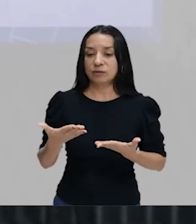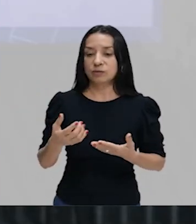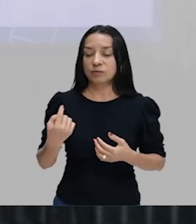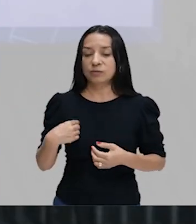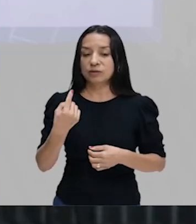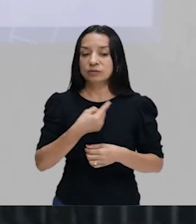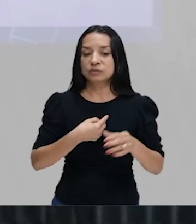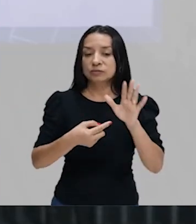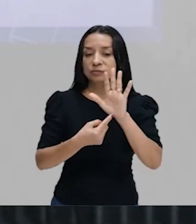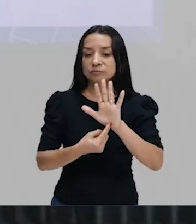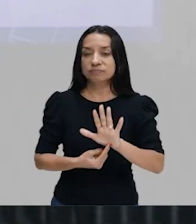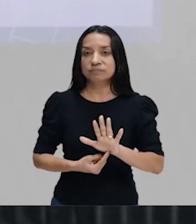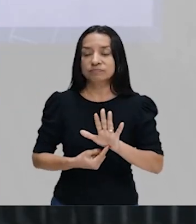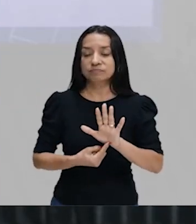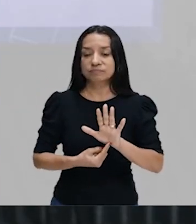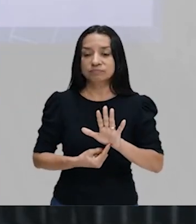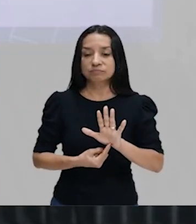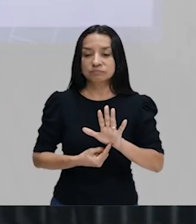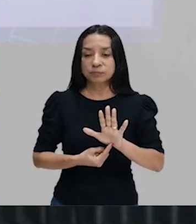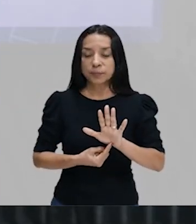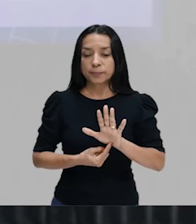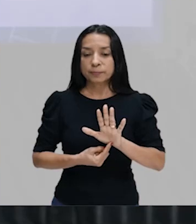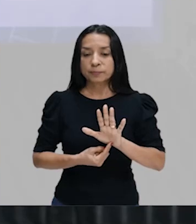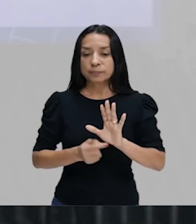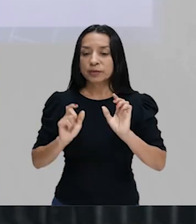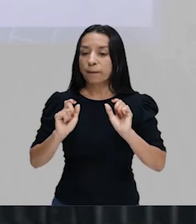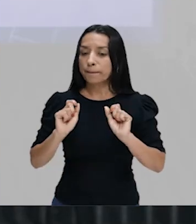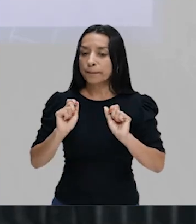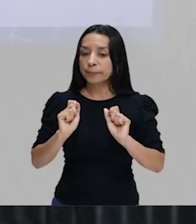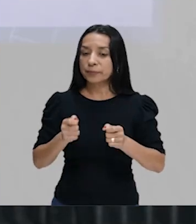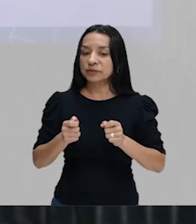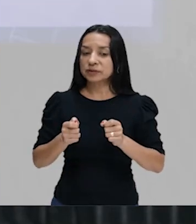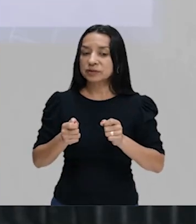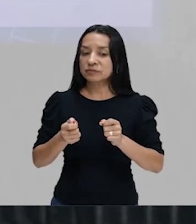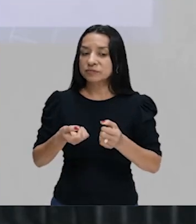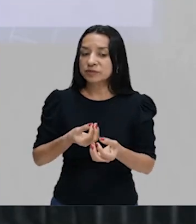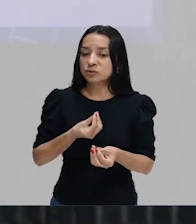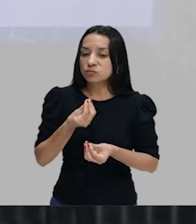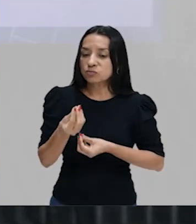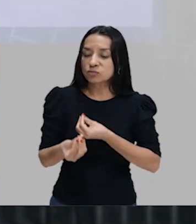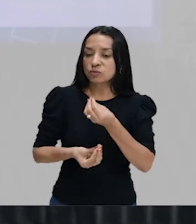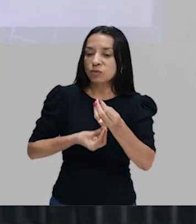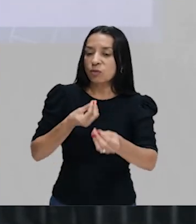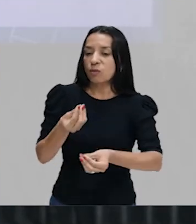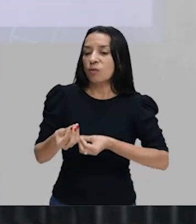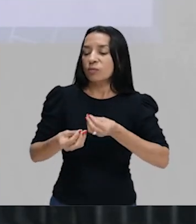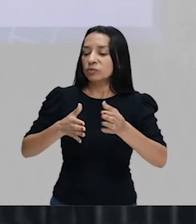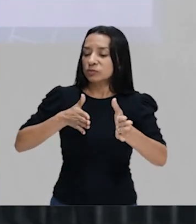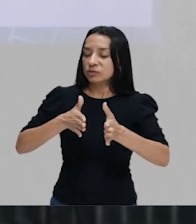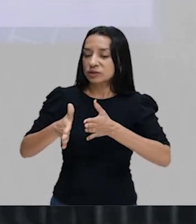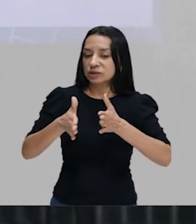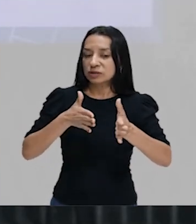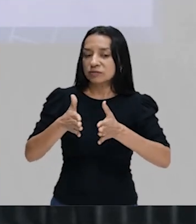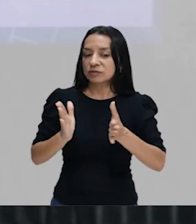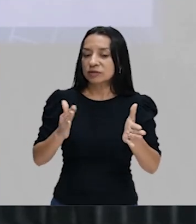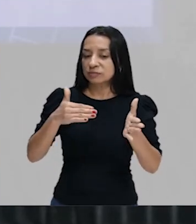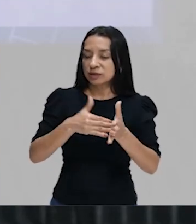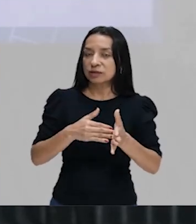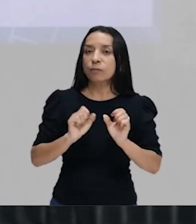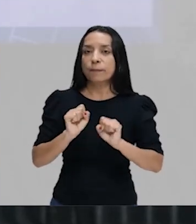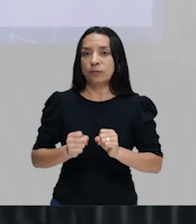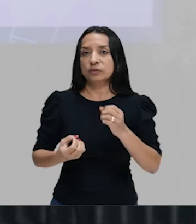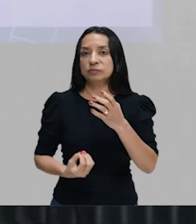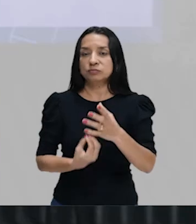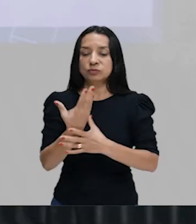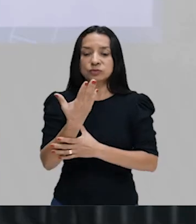nós vamos apresentar para vocês as possíveis formas que esses intervalos limitados podem surgir,